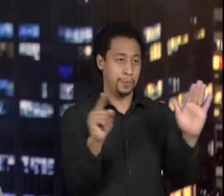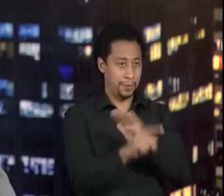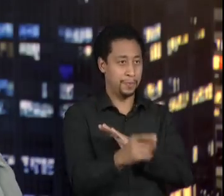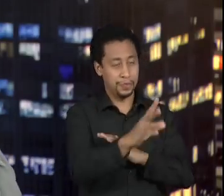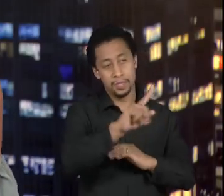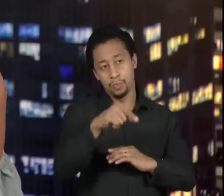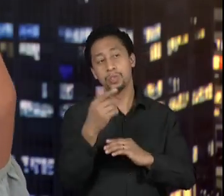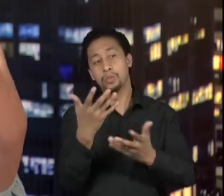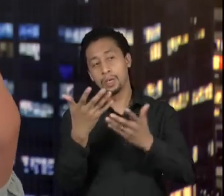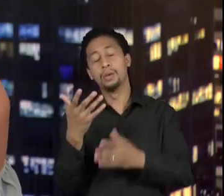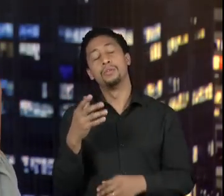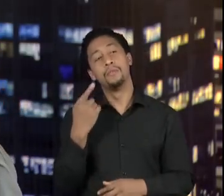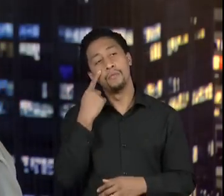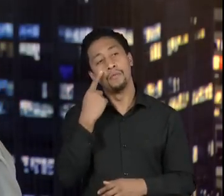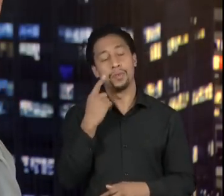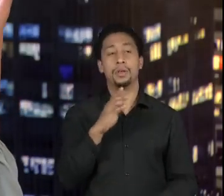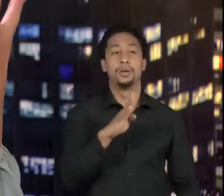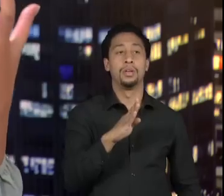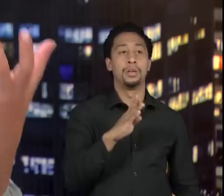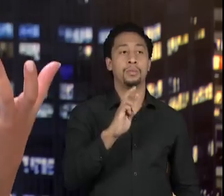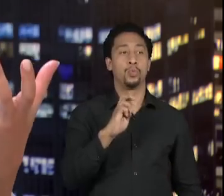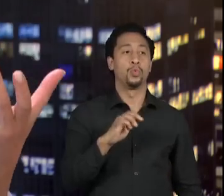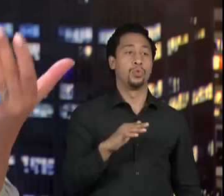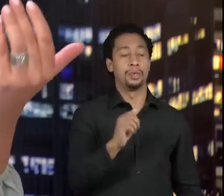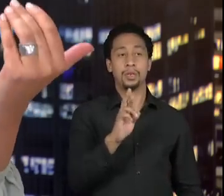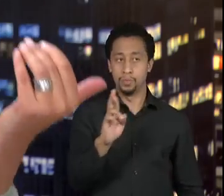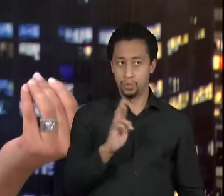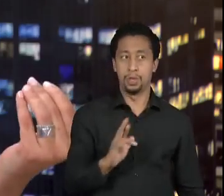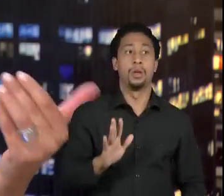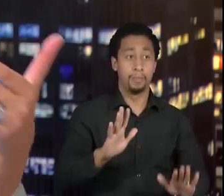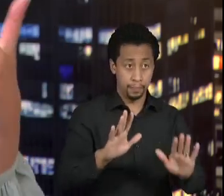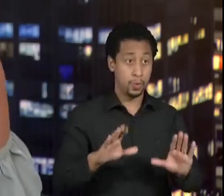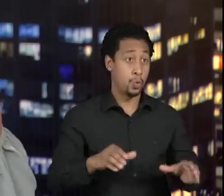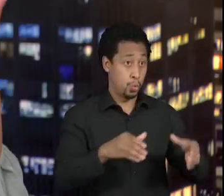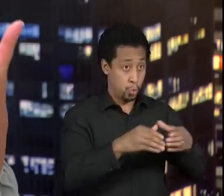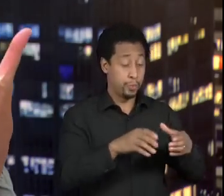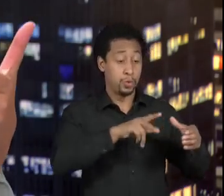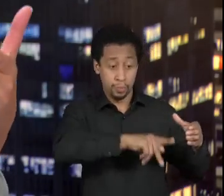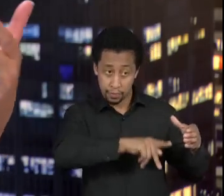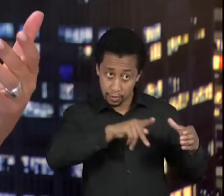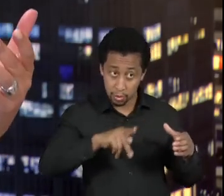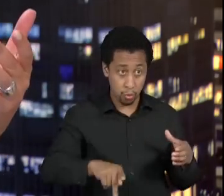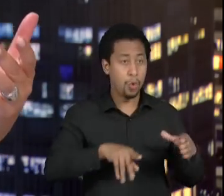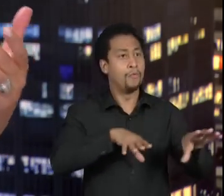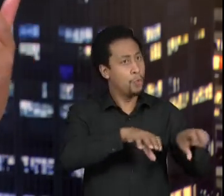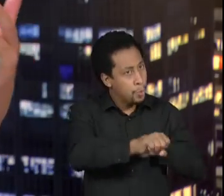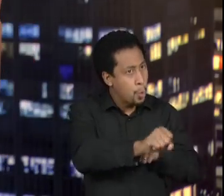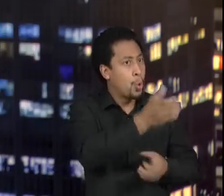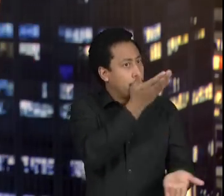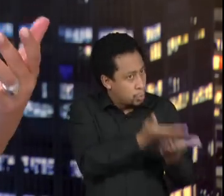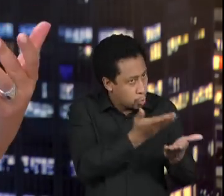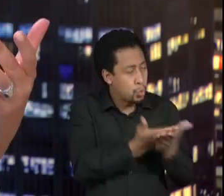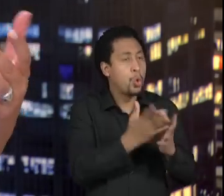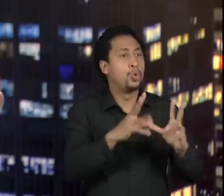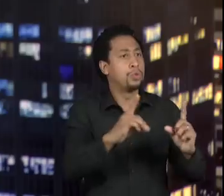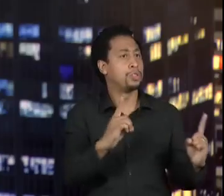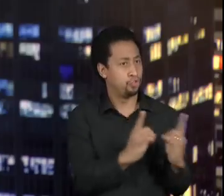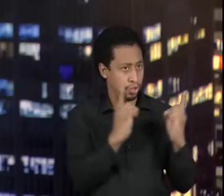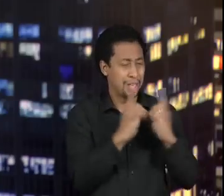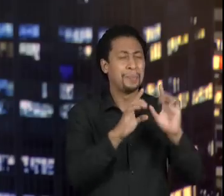colocou, que os professores, eles são formados para ensinar, têm a didática. Será que todos os